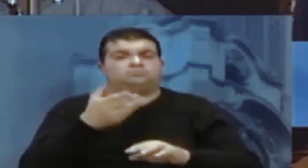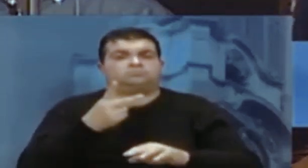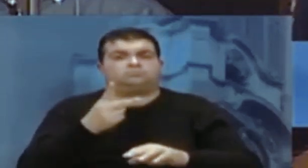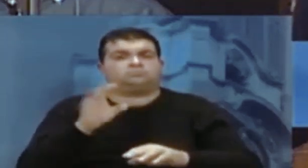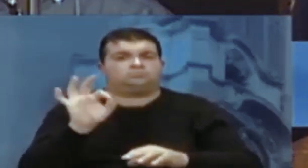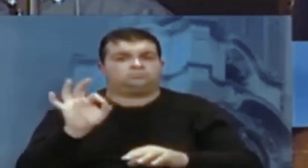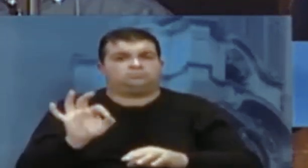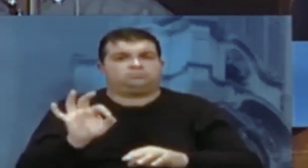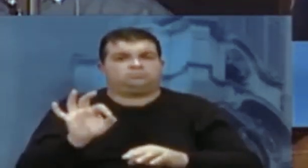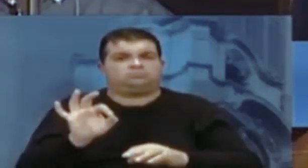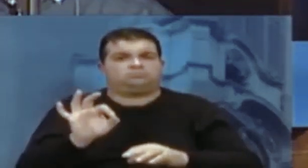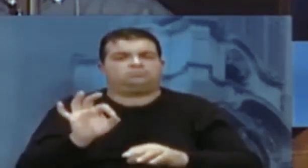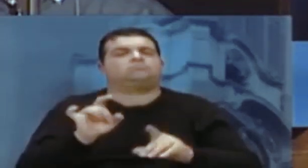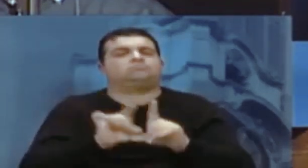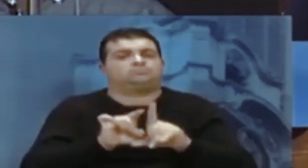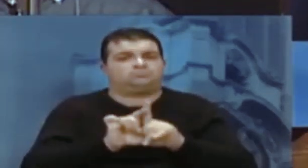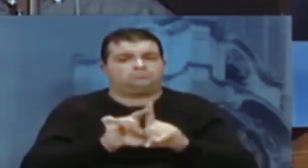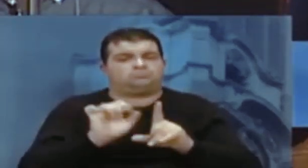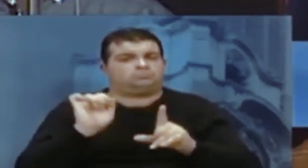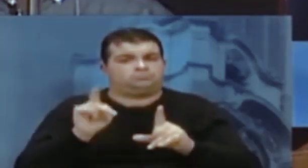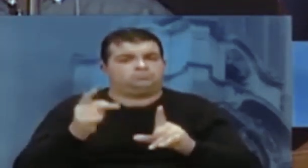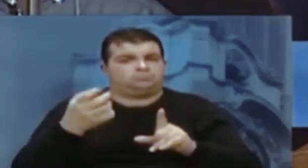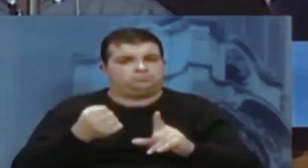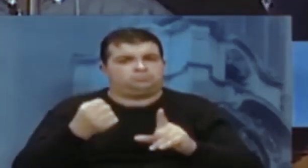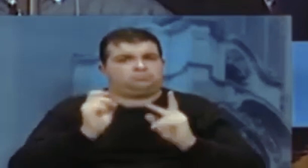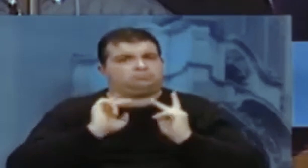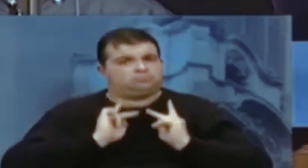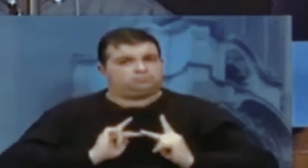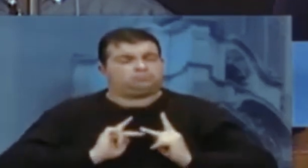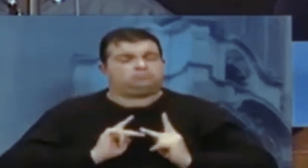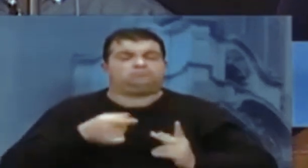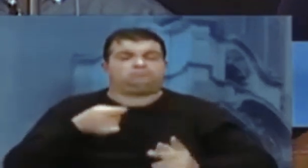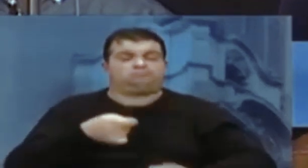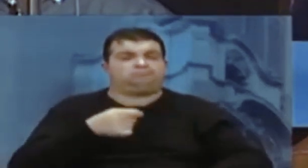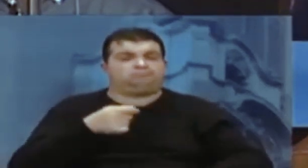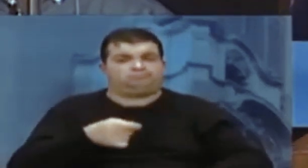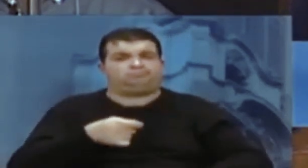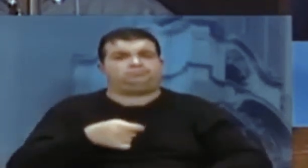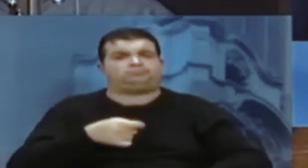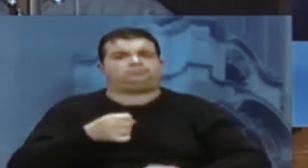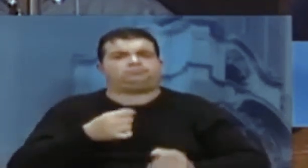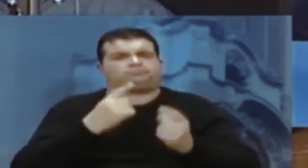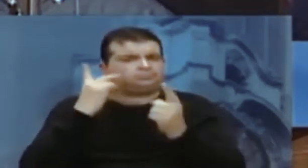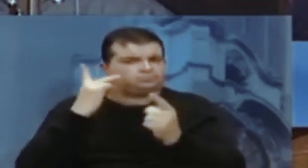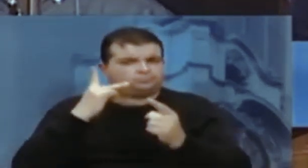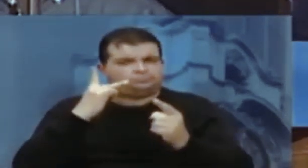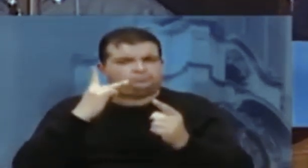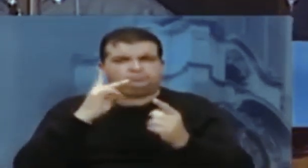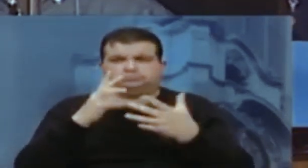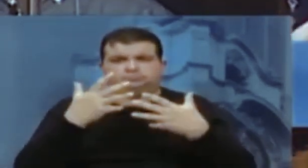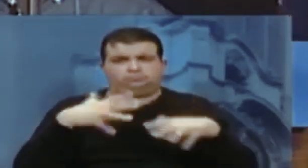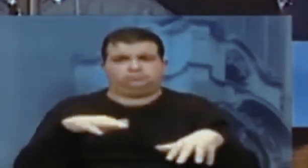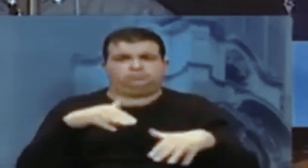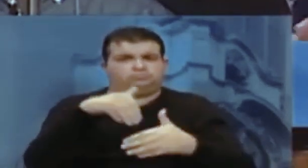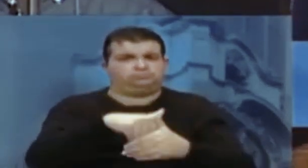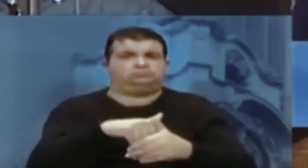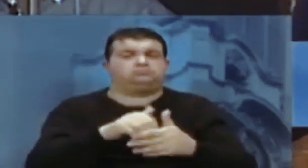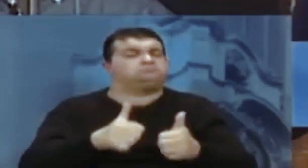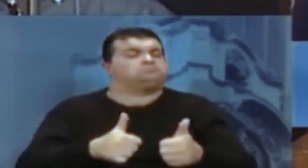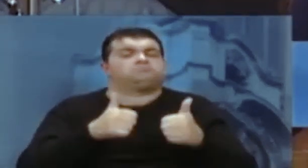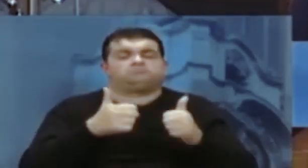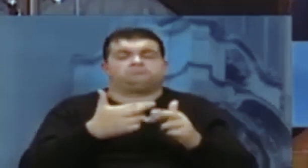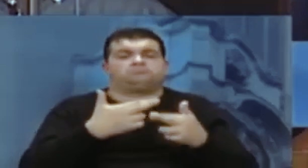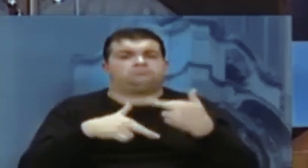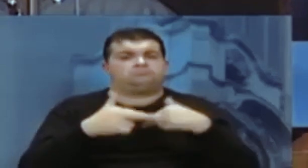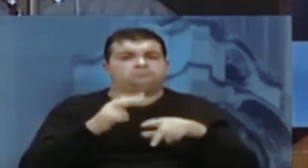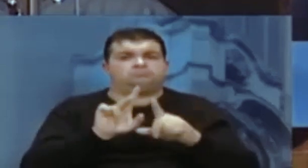22%, que vai incidir inclusive sobre os aposentados. Obriga porque determinados vereadores não quiseram votar a melhor